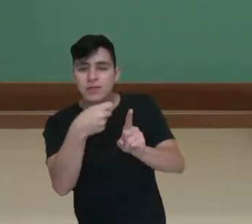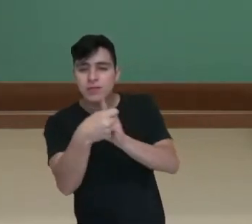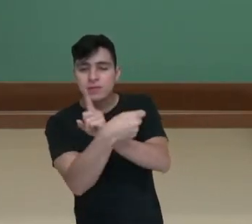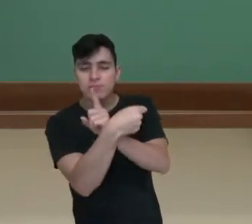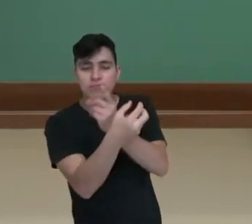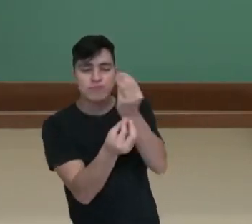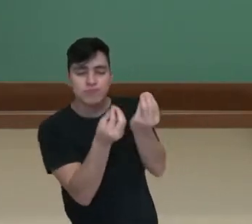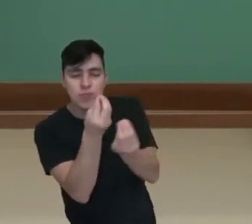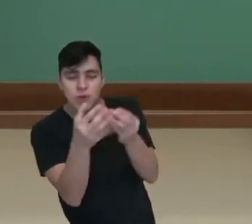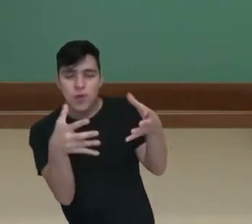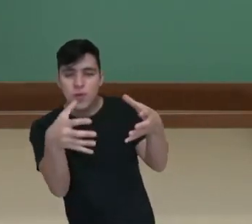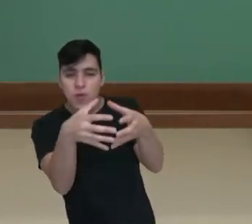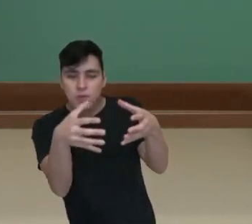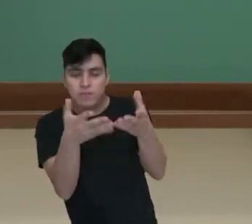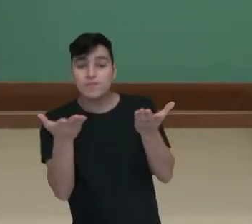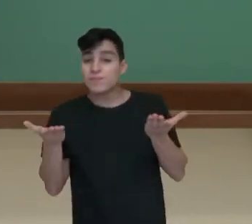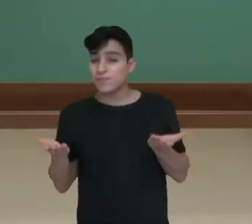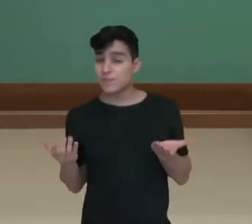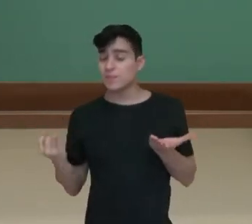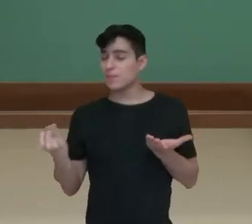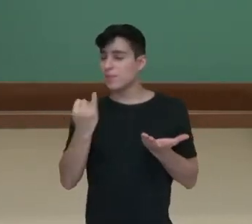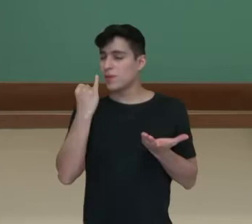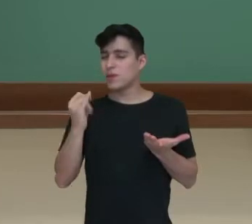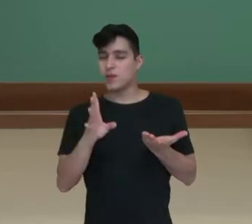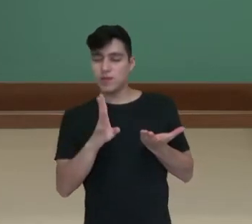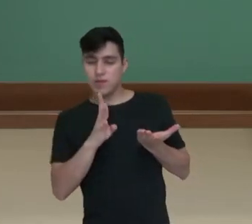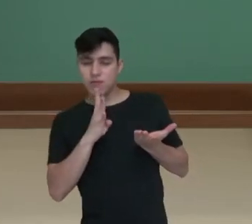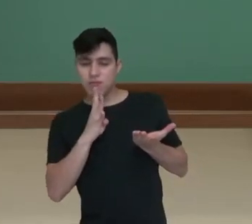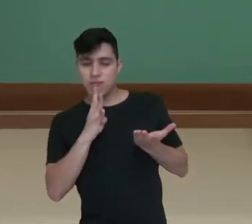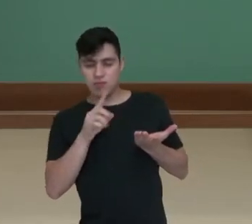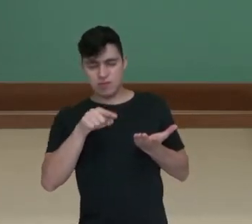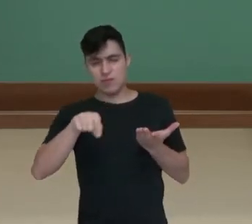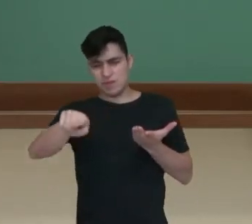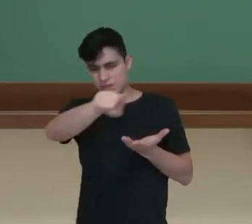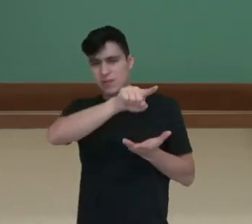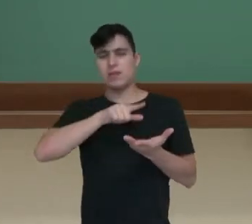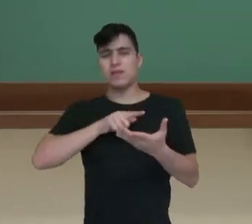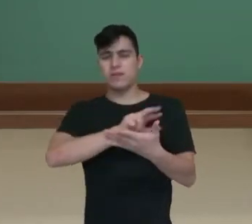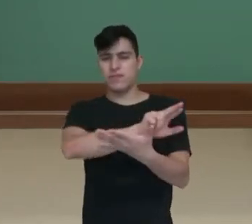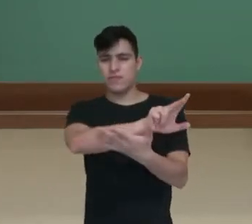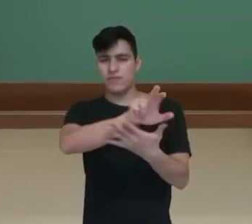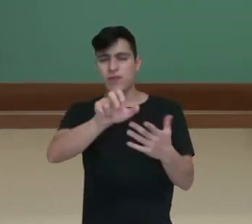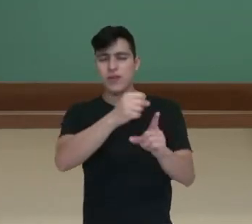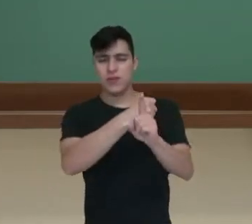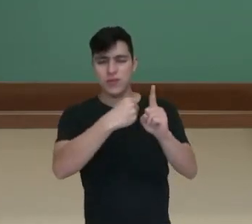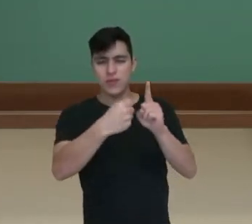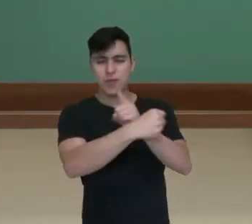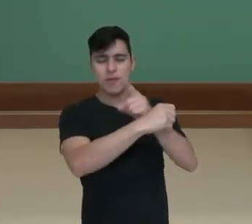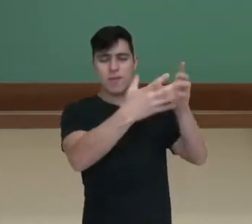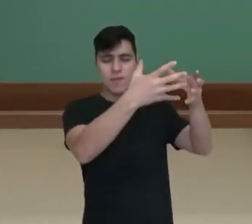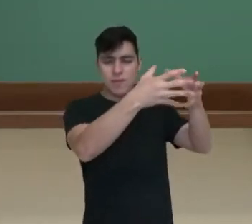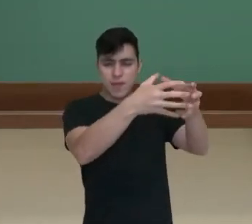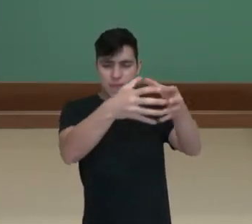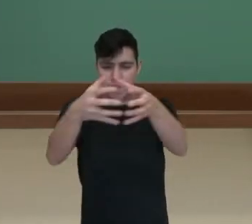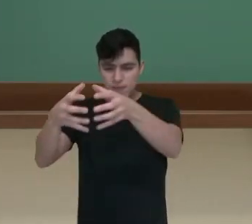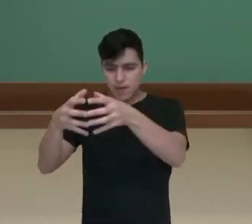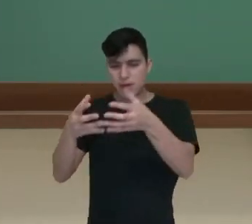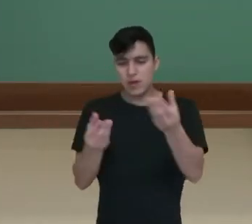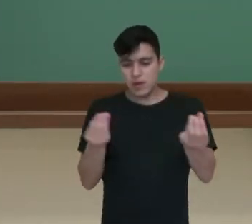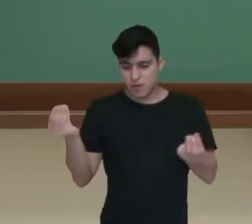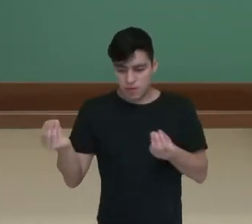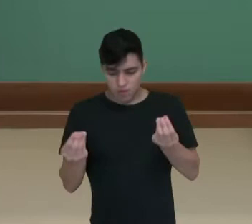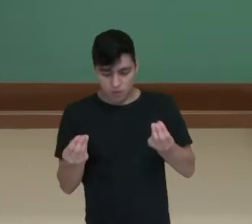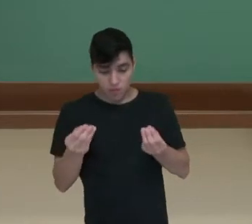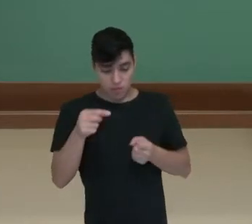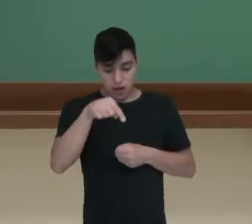A importância da gente conhecer essas sociedades africanas que estabeleceram-se ali às margens do Rio